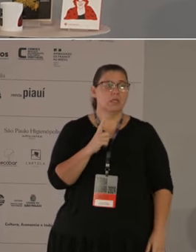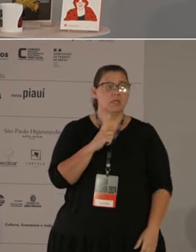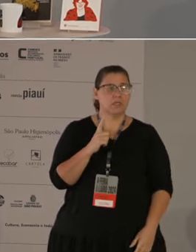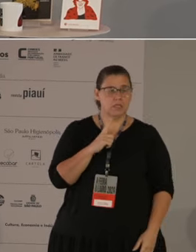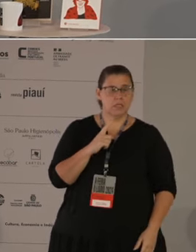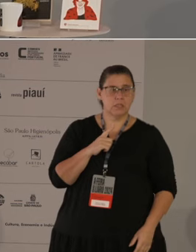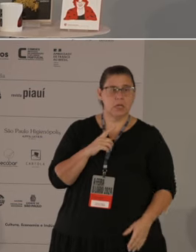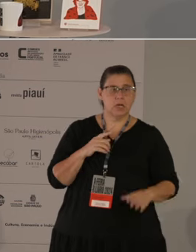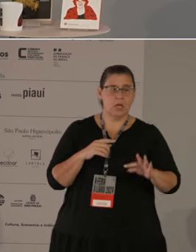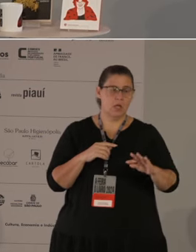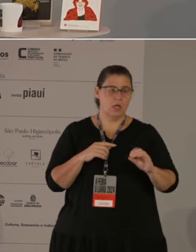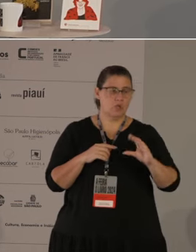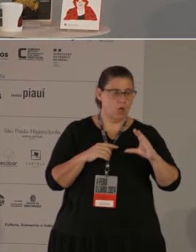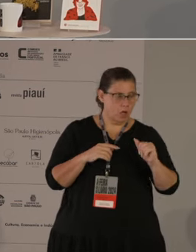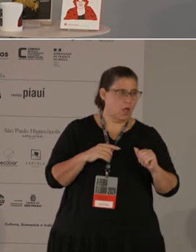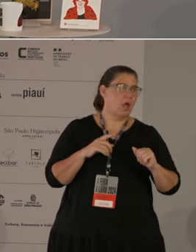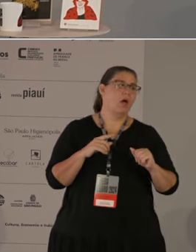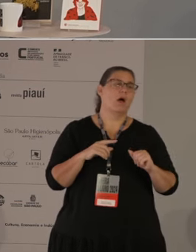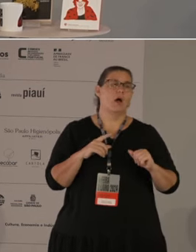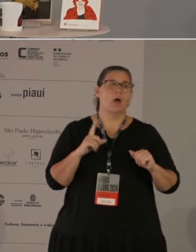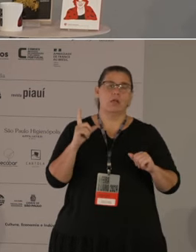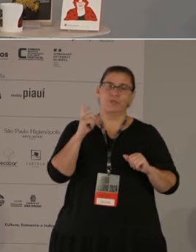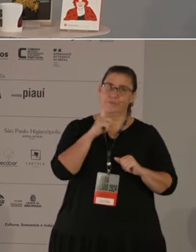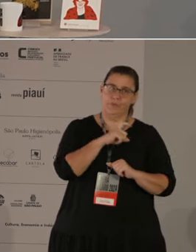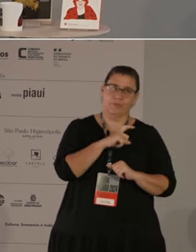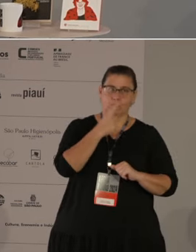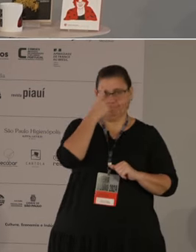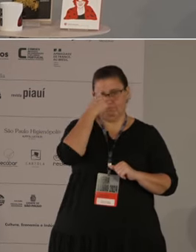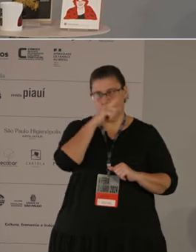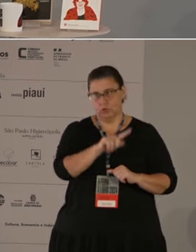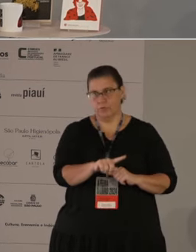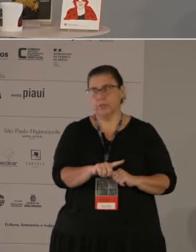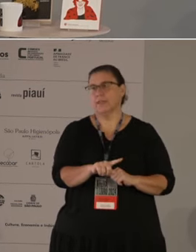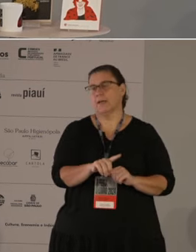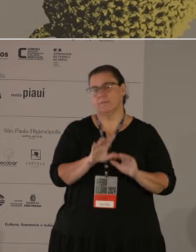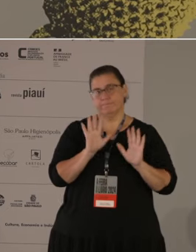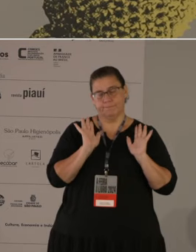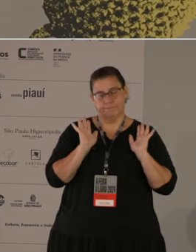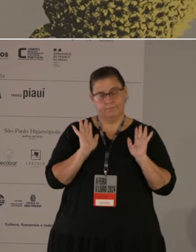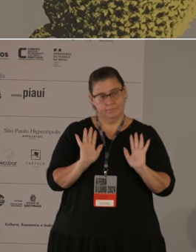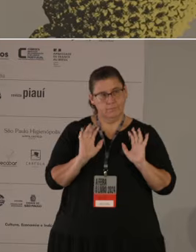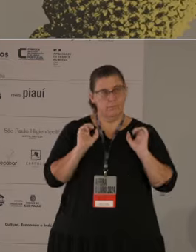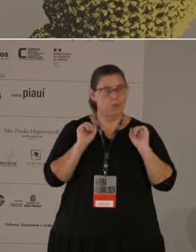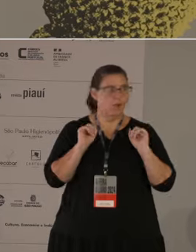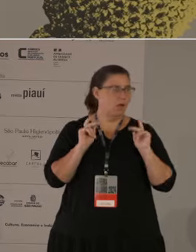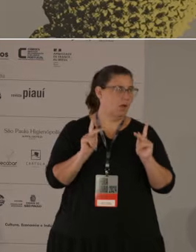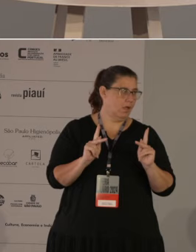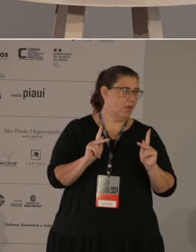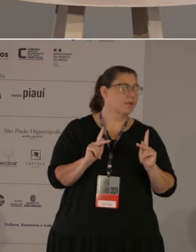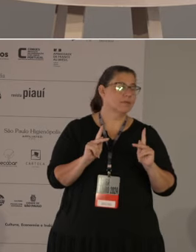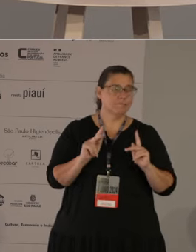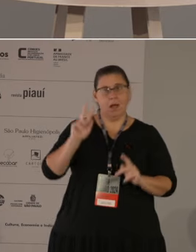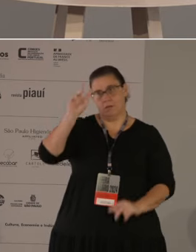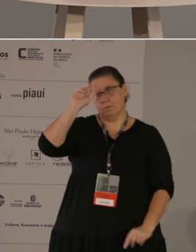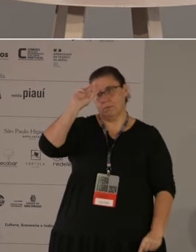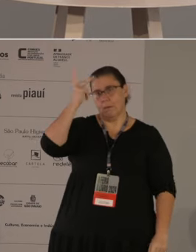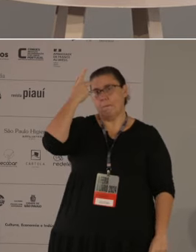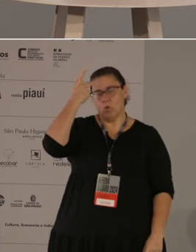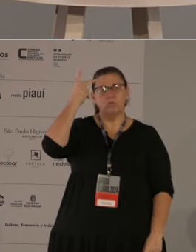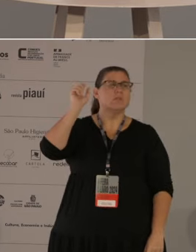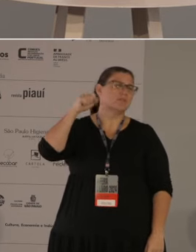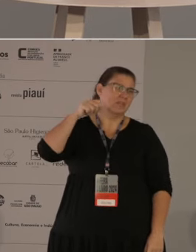ele fala assim, realmente ali é difícil da gente duvidar que... Então, enfim, é cambiante, né? As pessoas mudam de convicção,